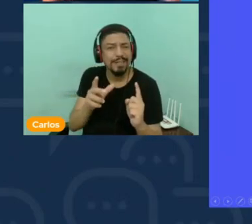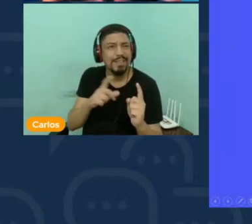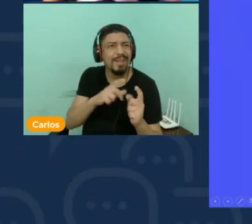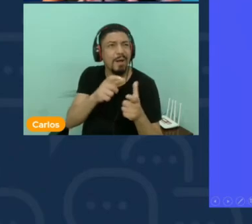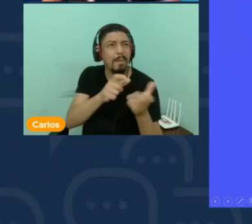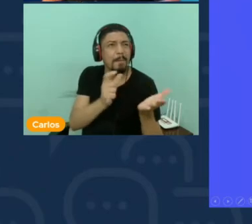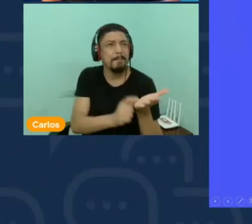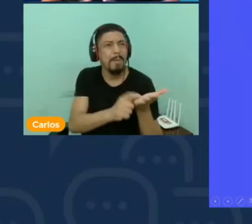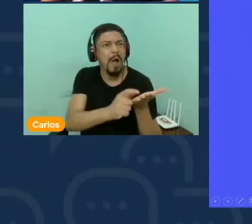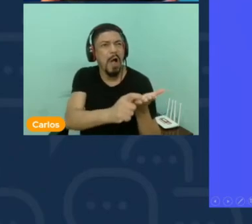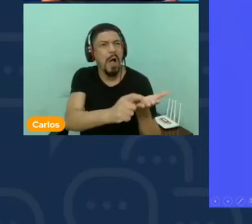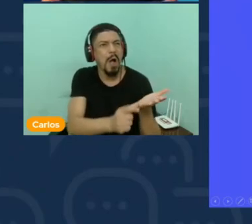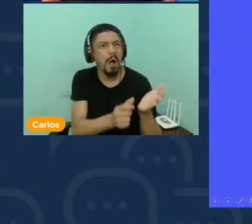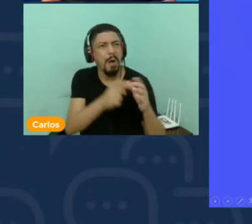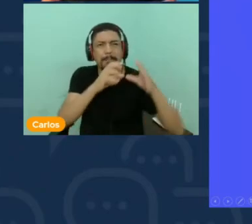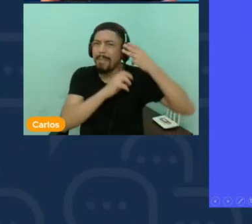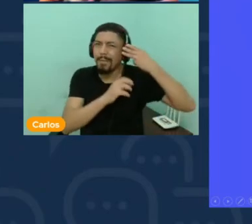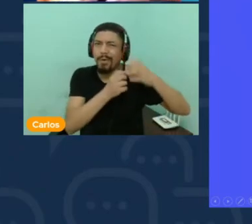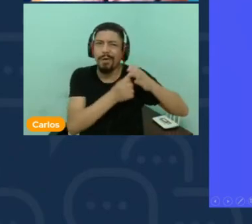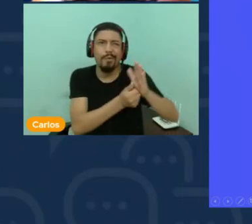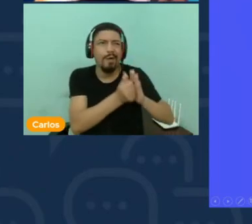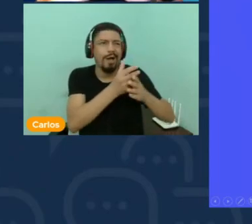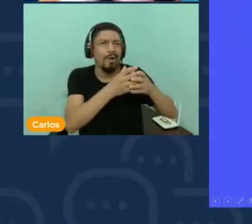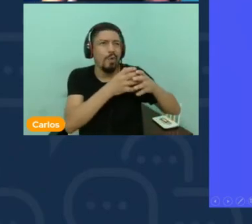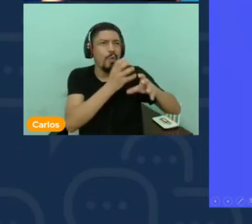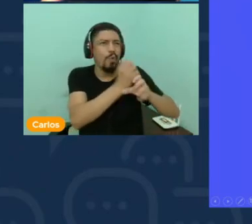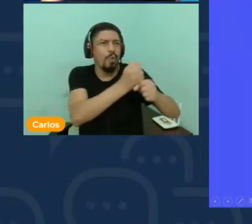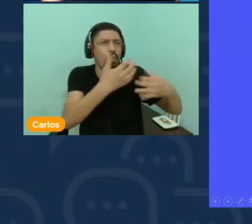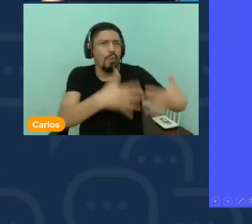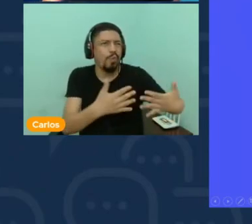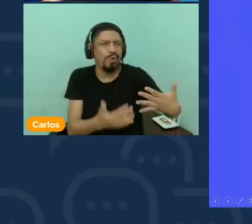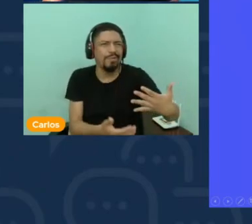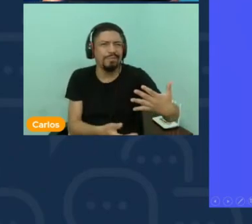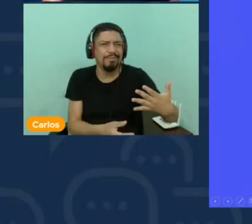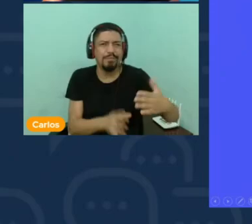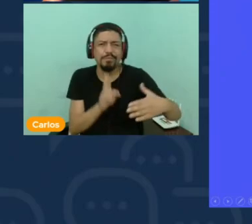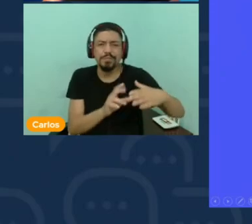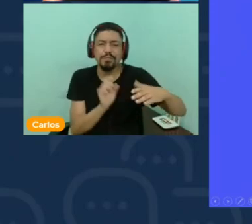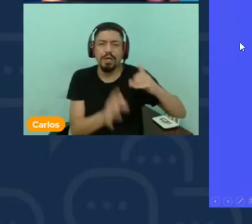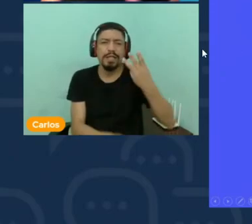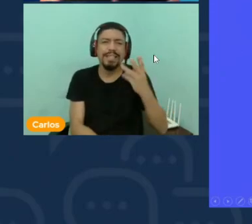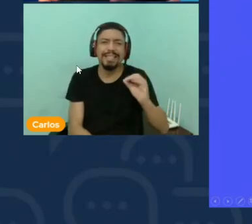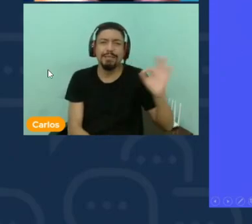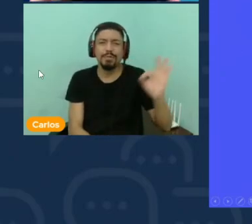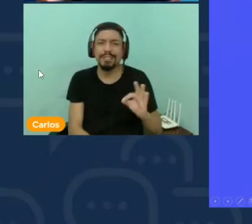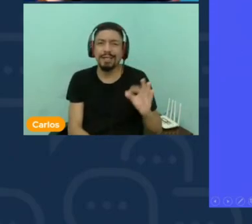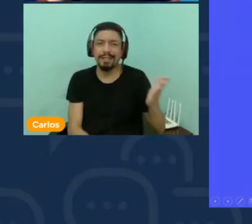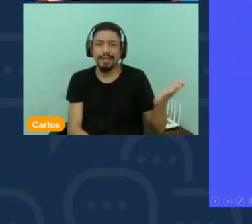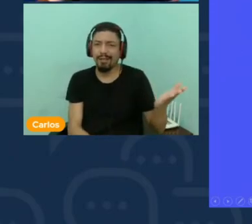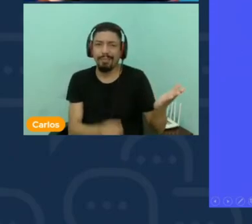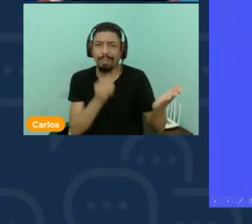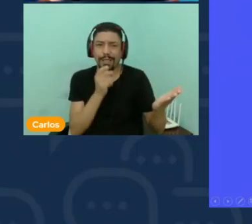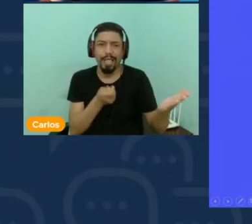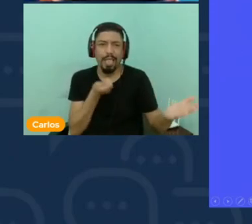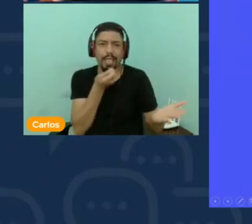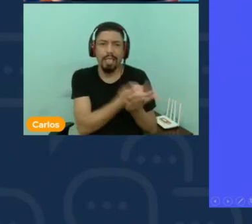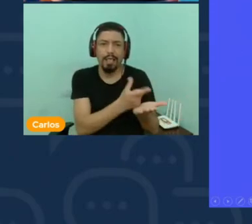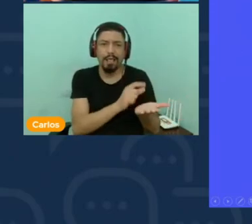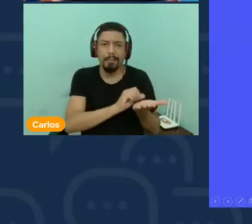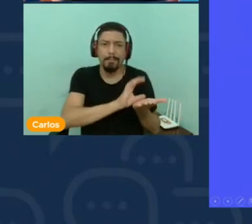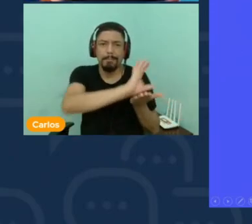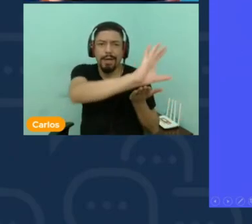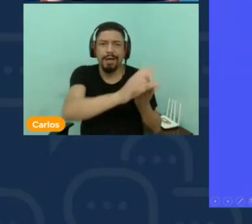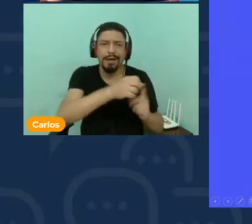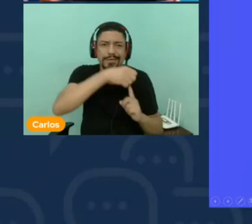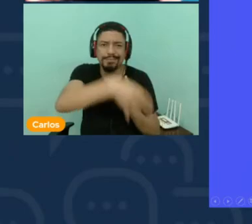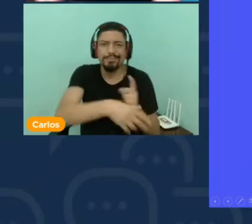aí a maior parte do tempo ocioso, ele está ali com 30% só de utilização e você está pagando aí por um servidor